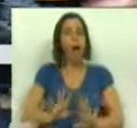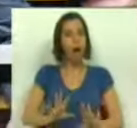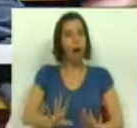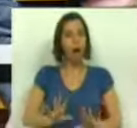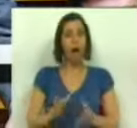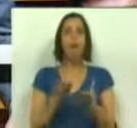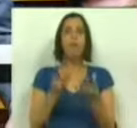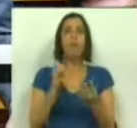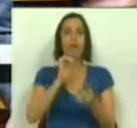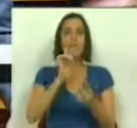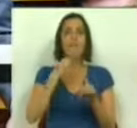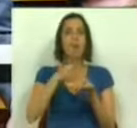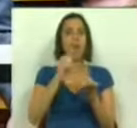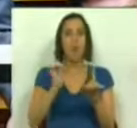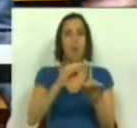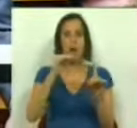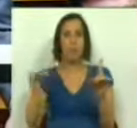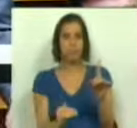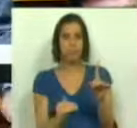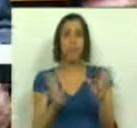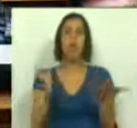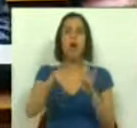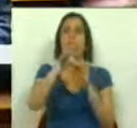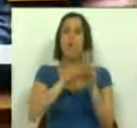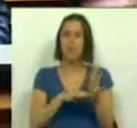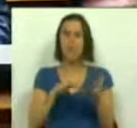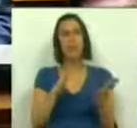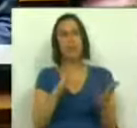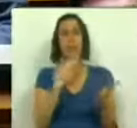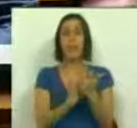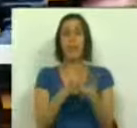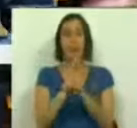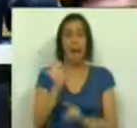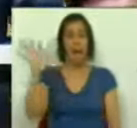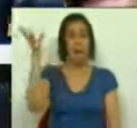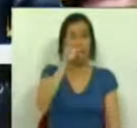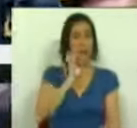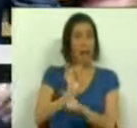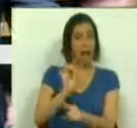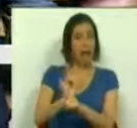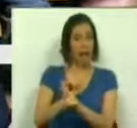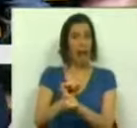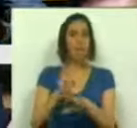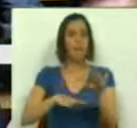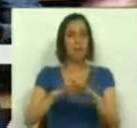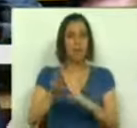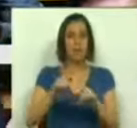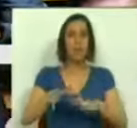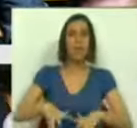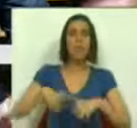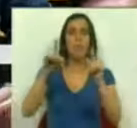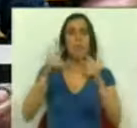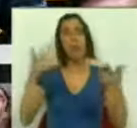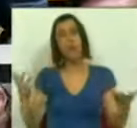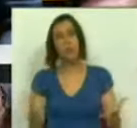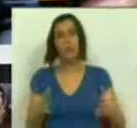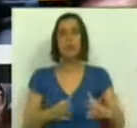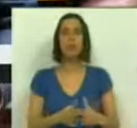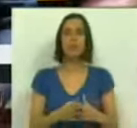ainda muito desvantajosos, e com condições que permitiam que nesses países se operassem progressos no que